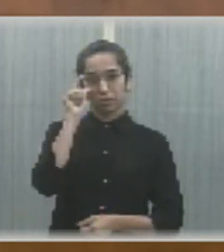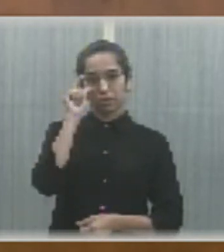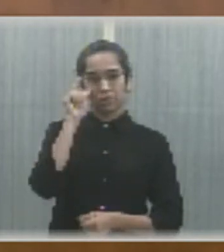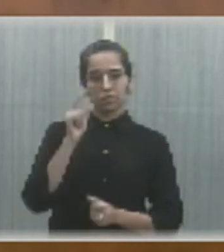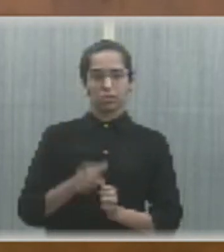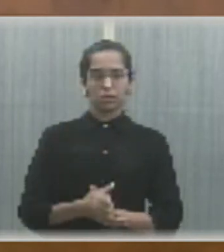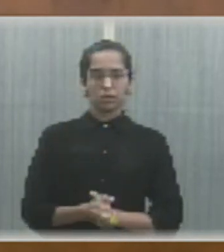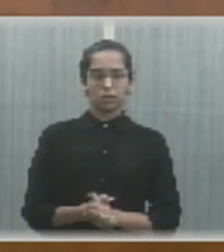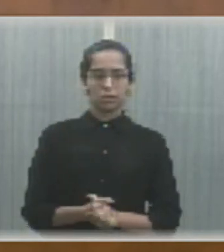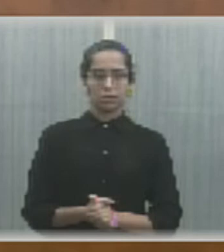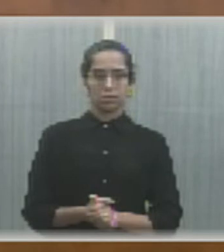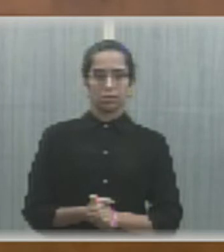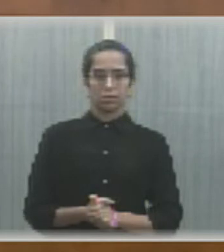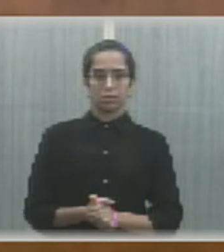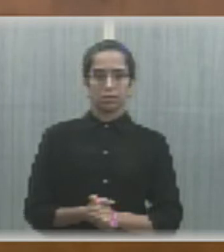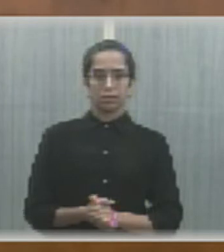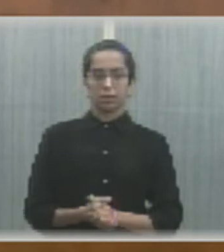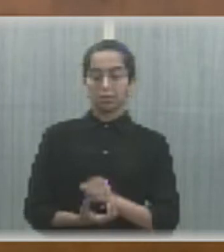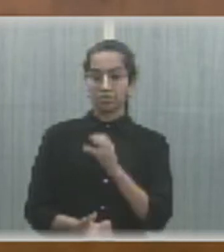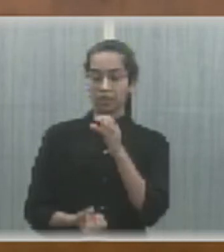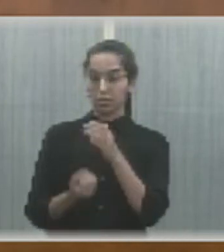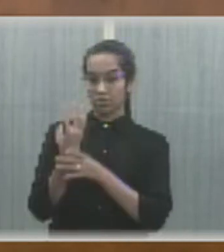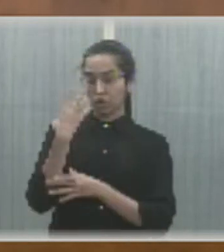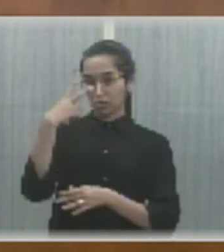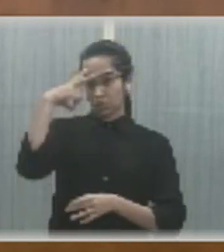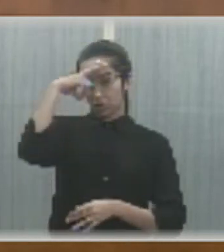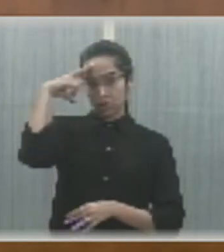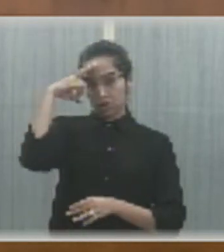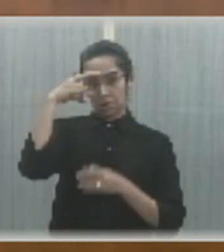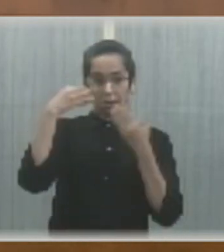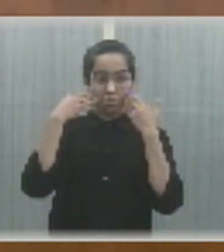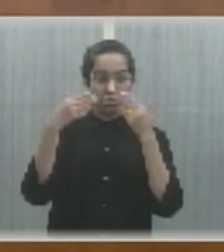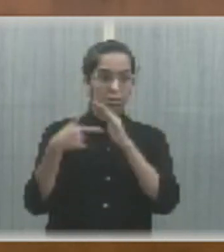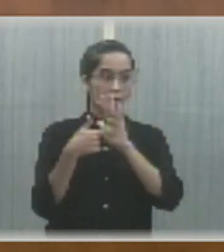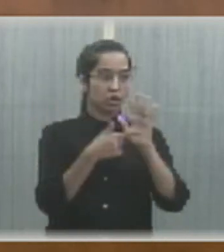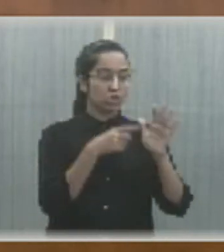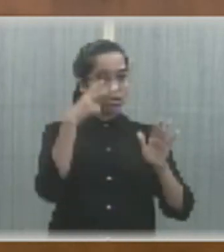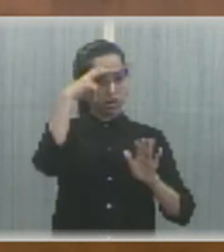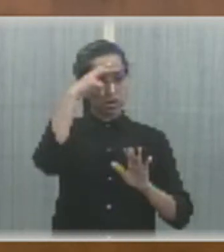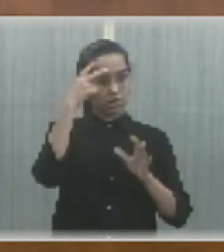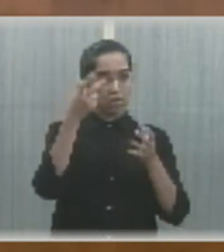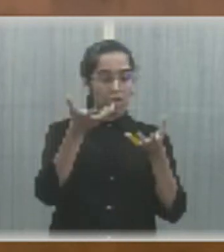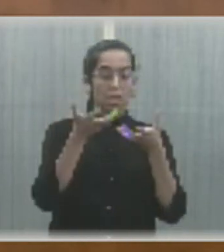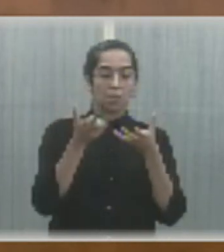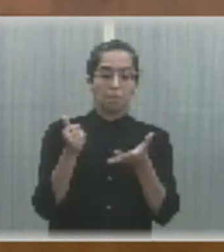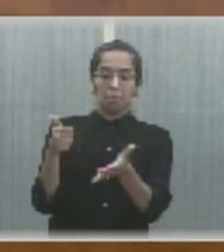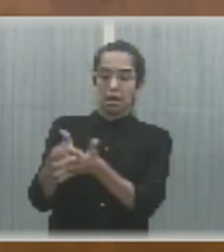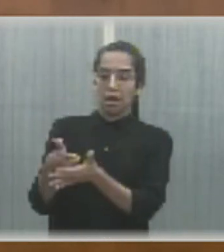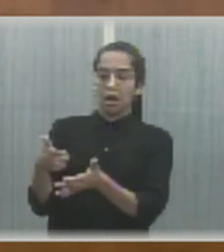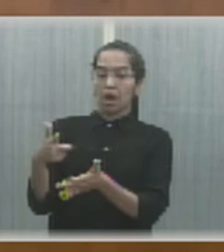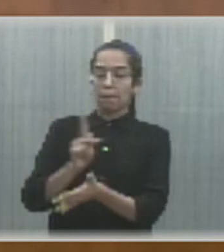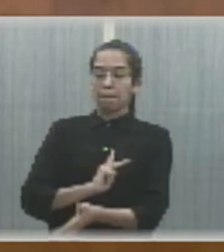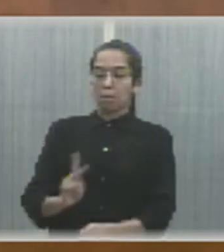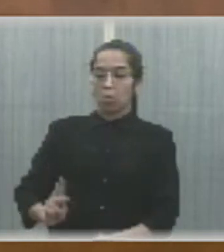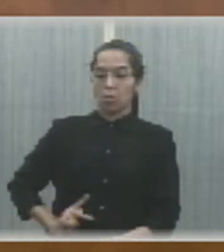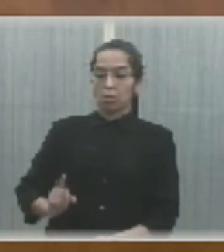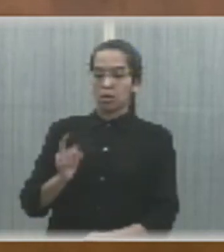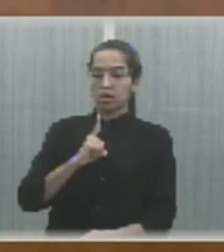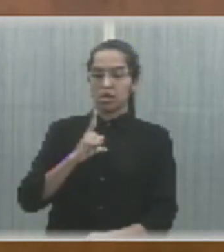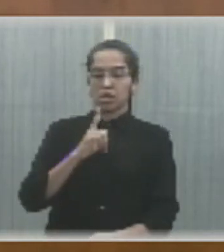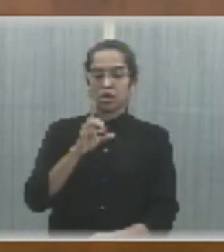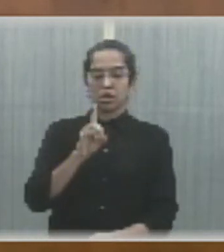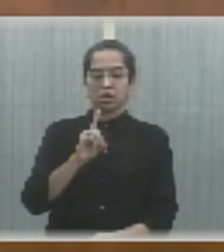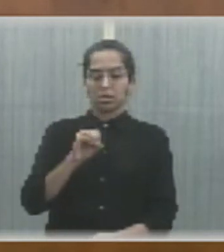assim, criou esse fato para dizer para a sociedade, vão cobrar serviço público. Vão cobrar, tem uma doula lá, a doula